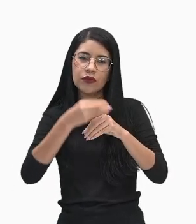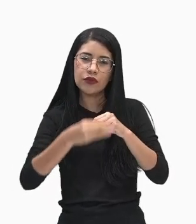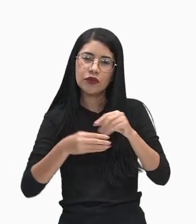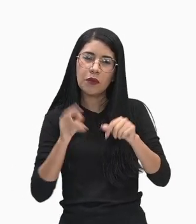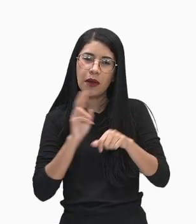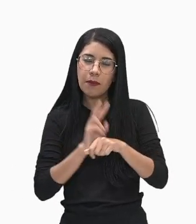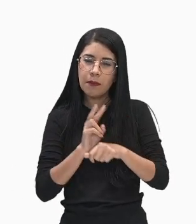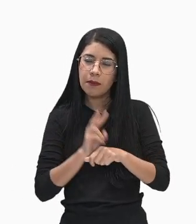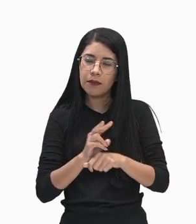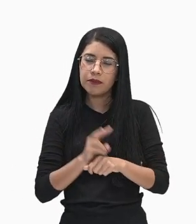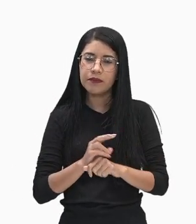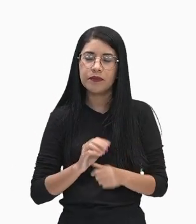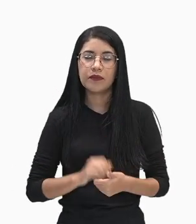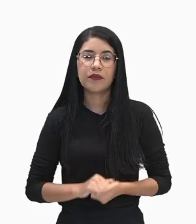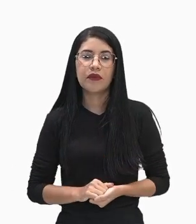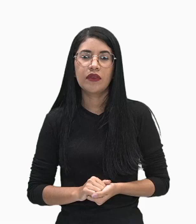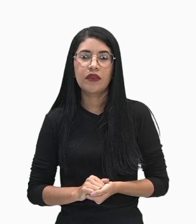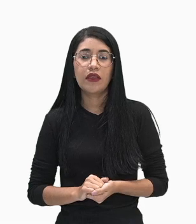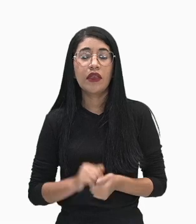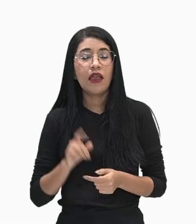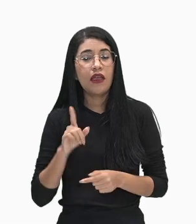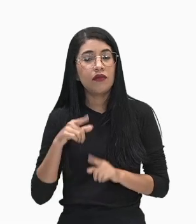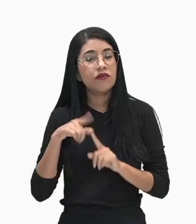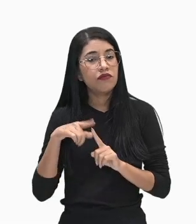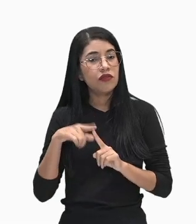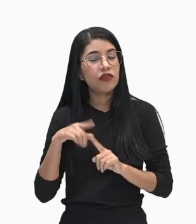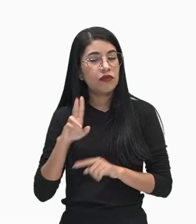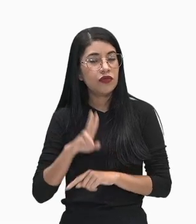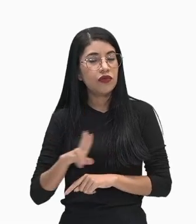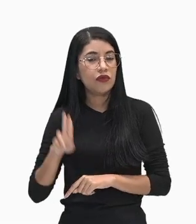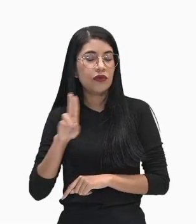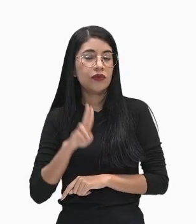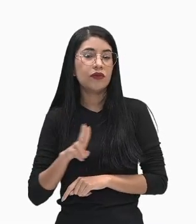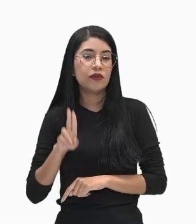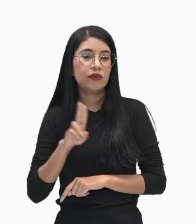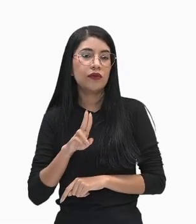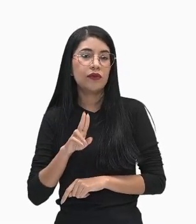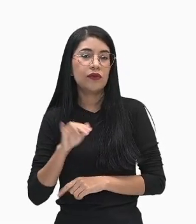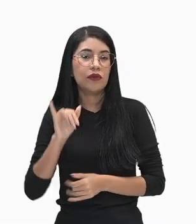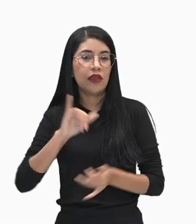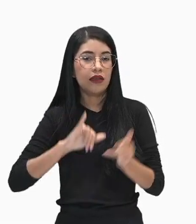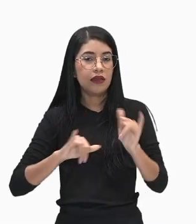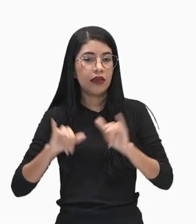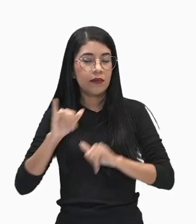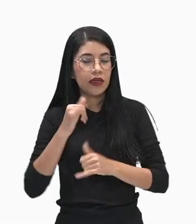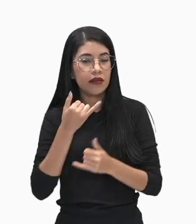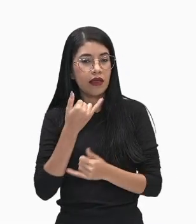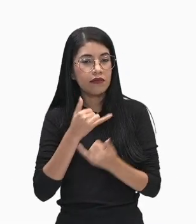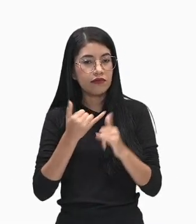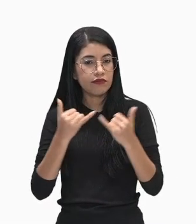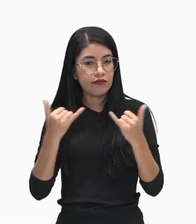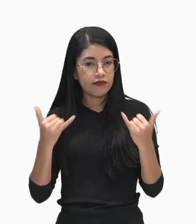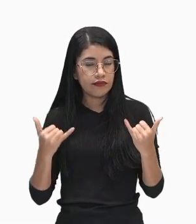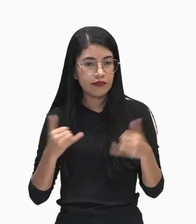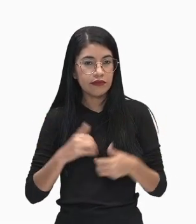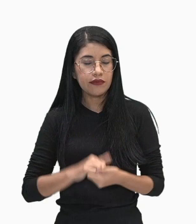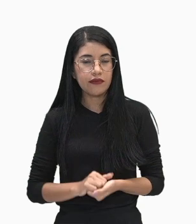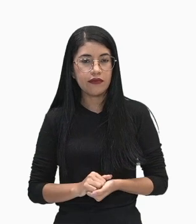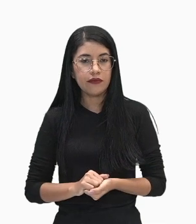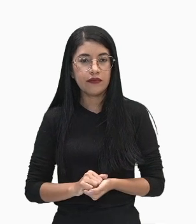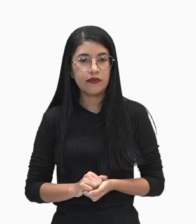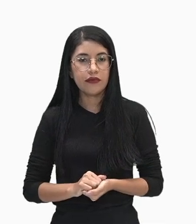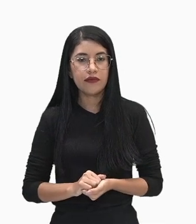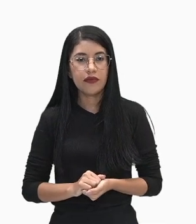neles. É um tipo de utilidade do efeito químico da corrente elétrica. Nós